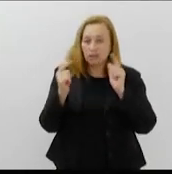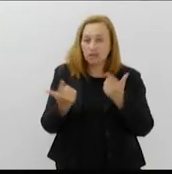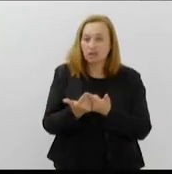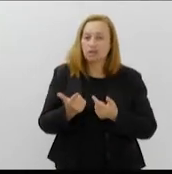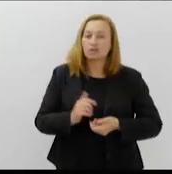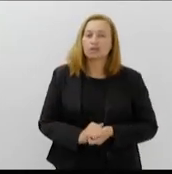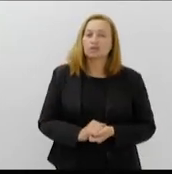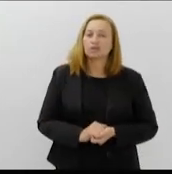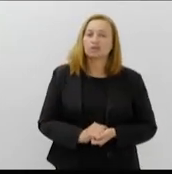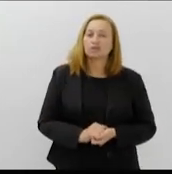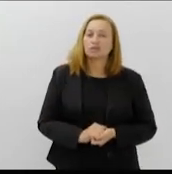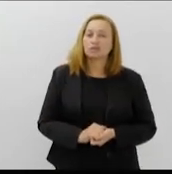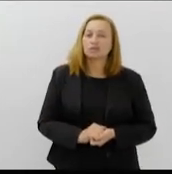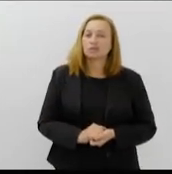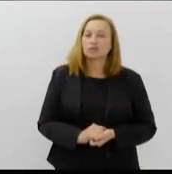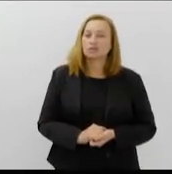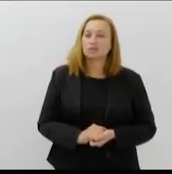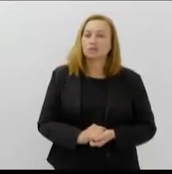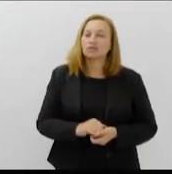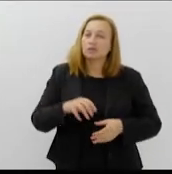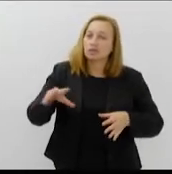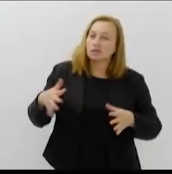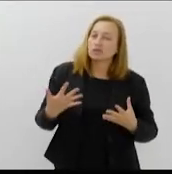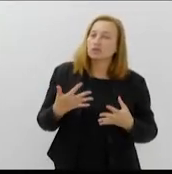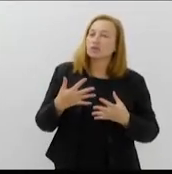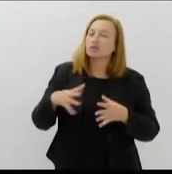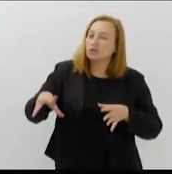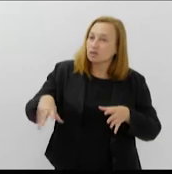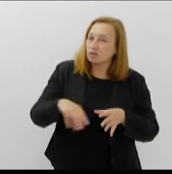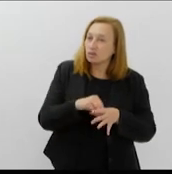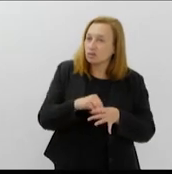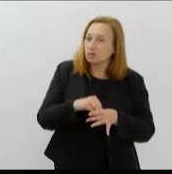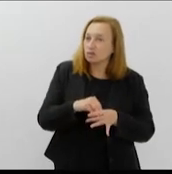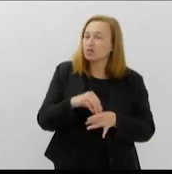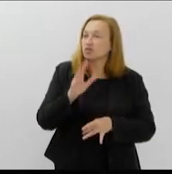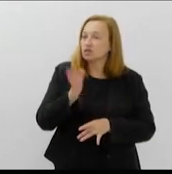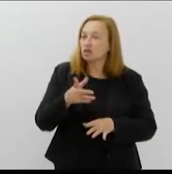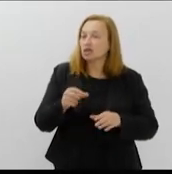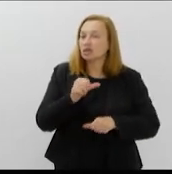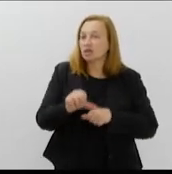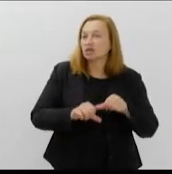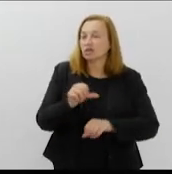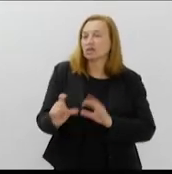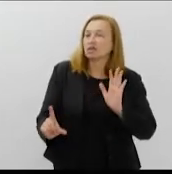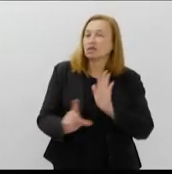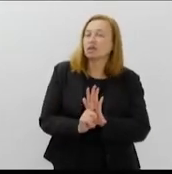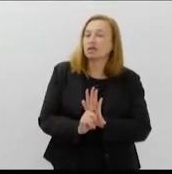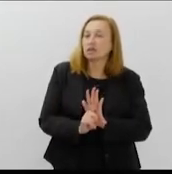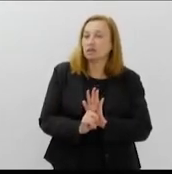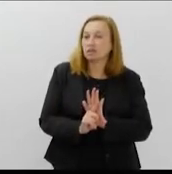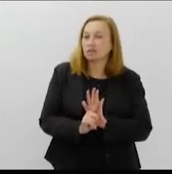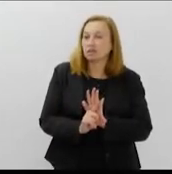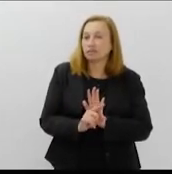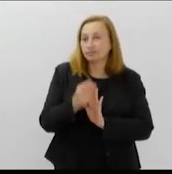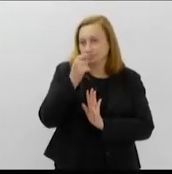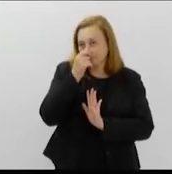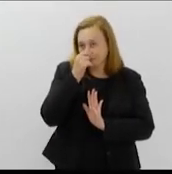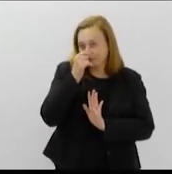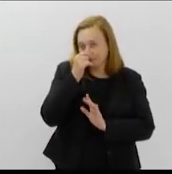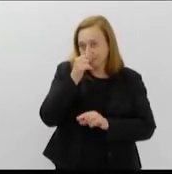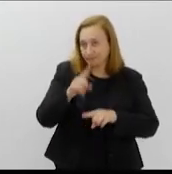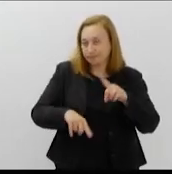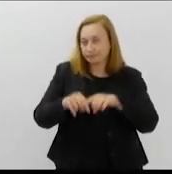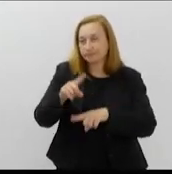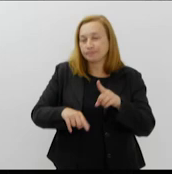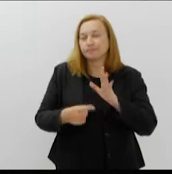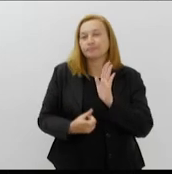Legislativa, posteriormente, com a inclusão, quando eles já se tornarem lei, com a inclusão desses produtos no orçamento